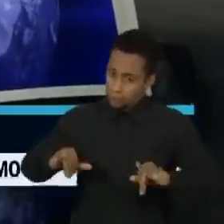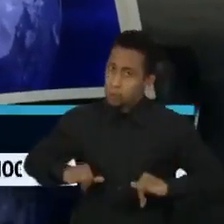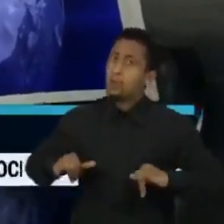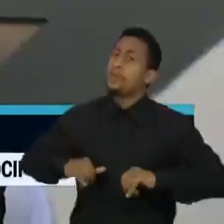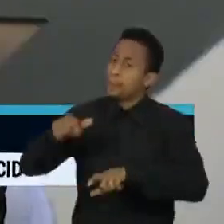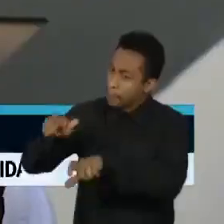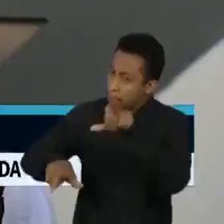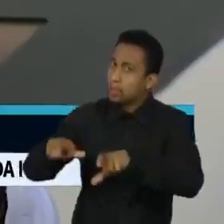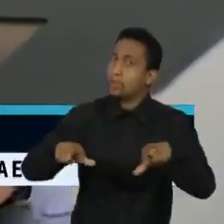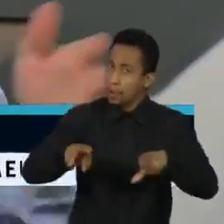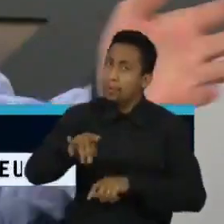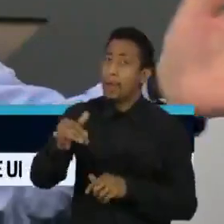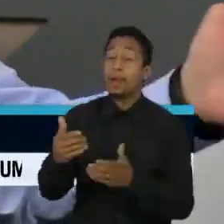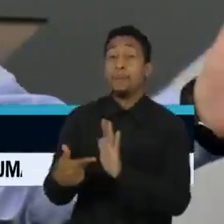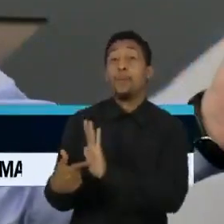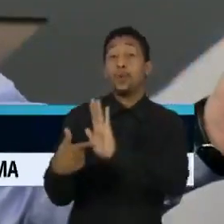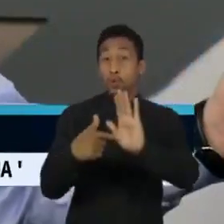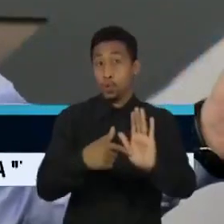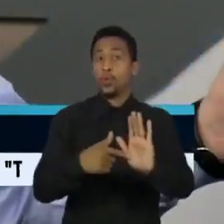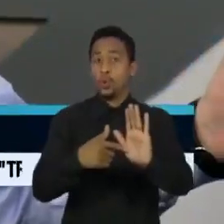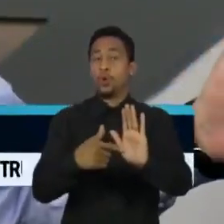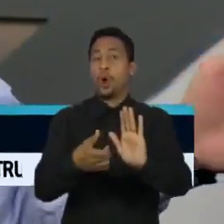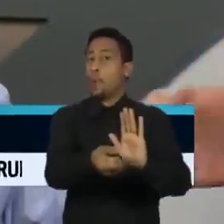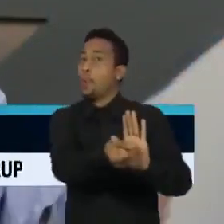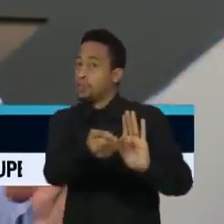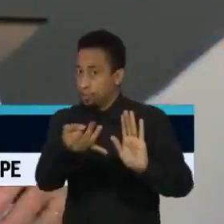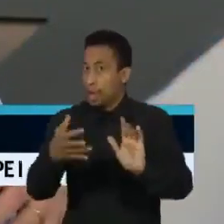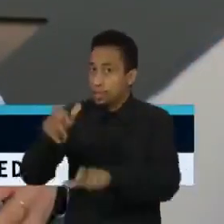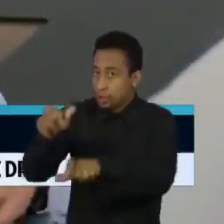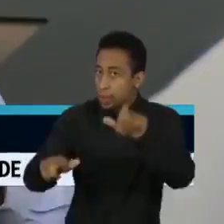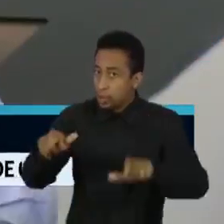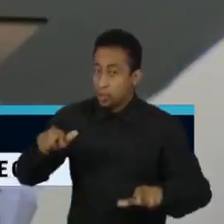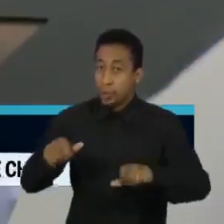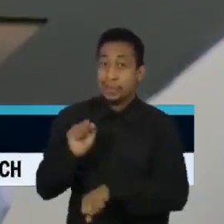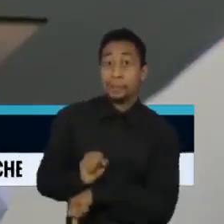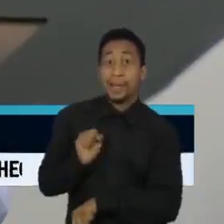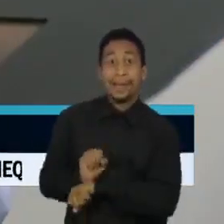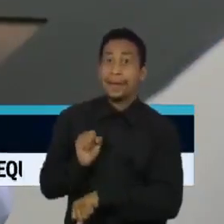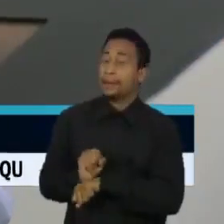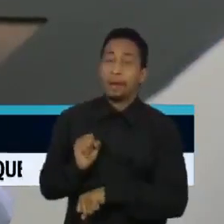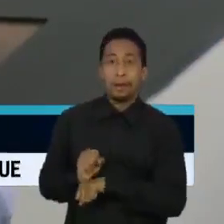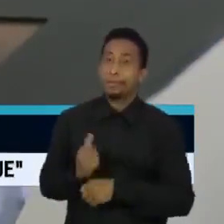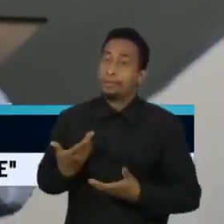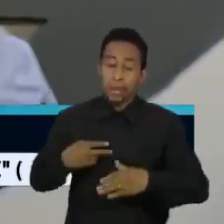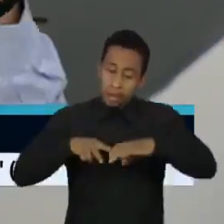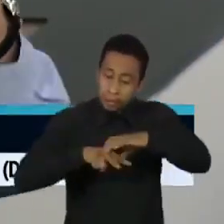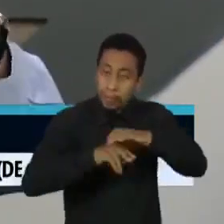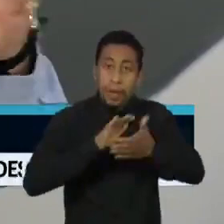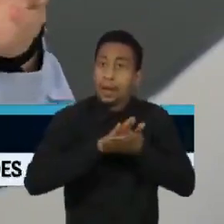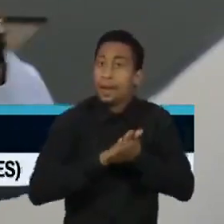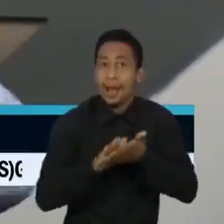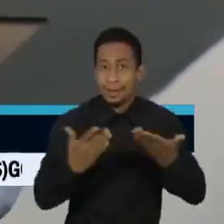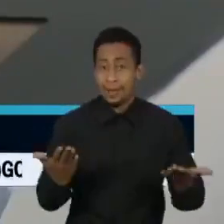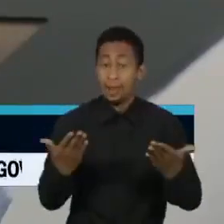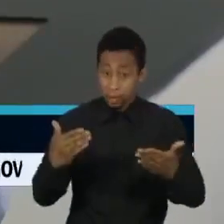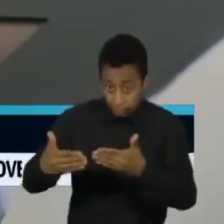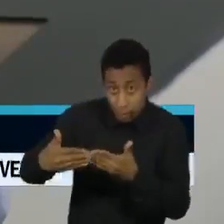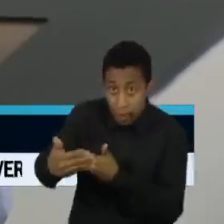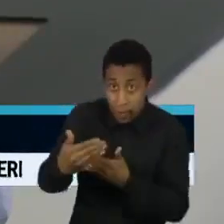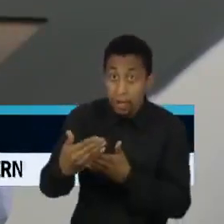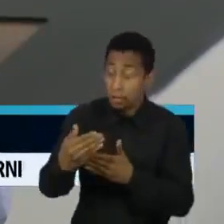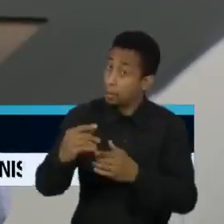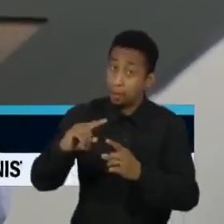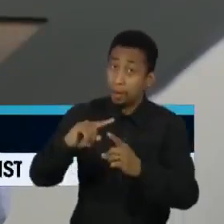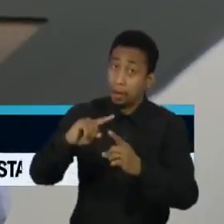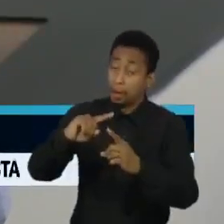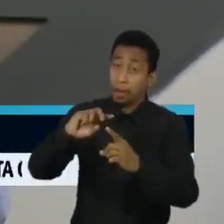de gente. Eles falaram um número aí das pessoas que ficaram sem realizar exames. Nós vamos multiplicar isso por 4, 5 até o final